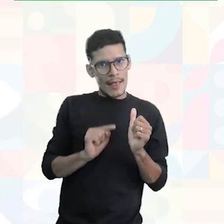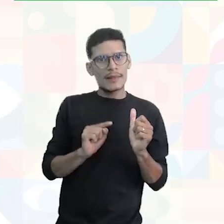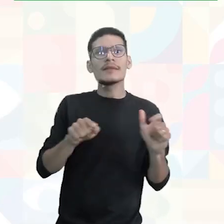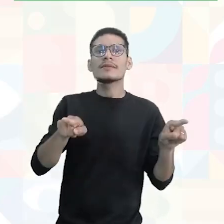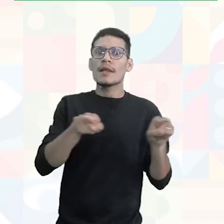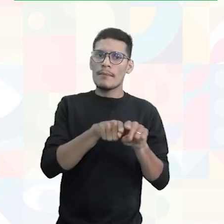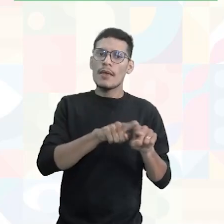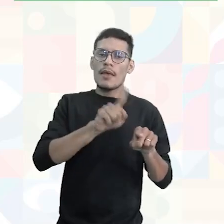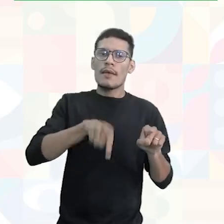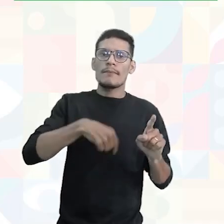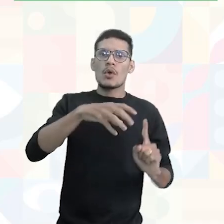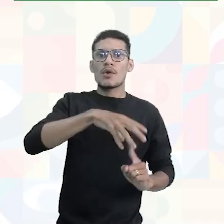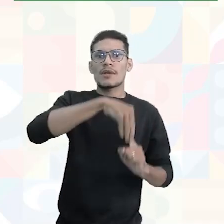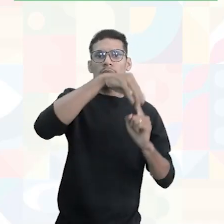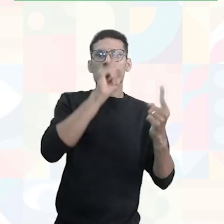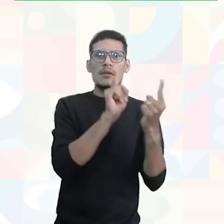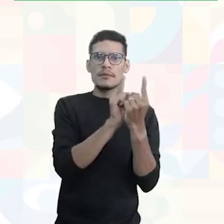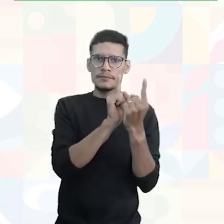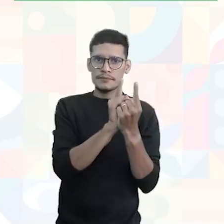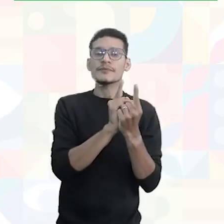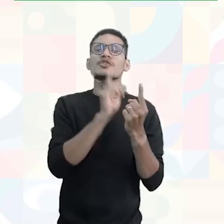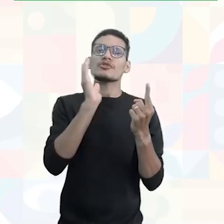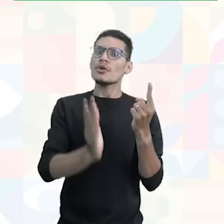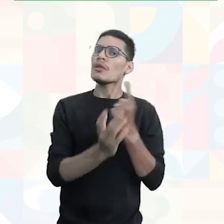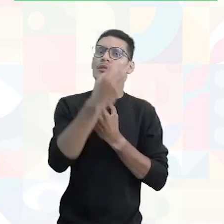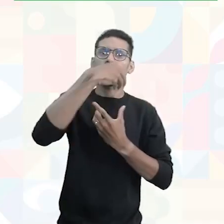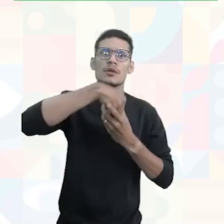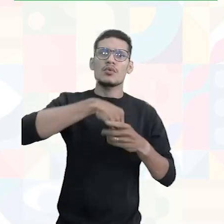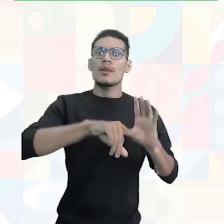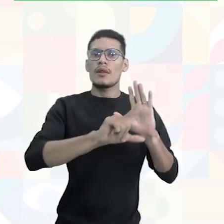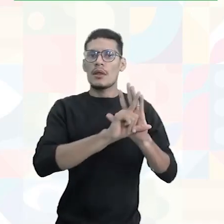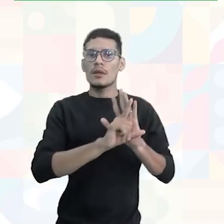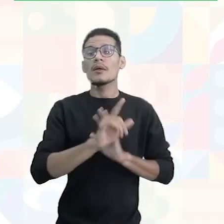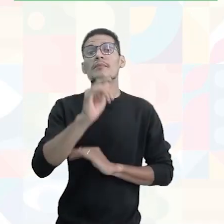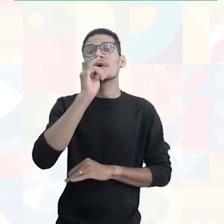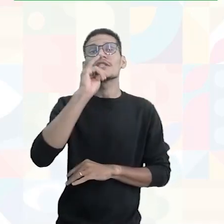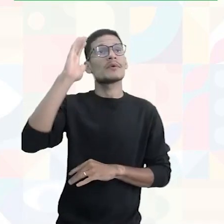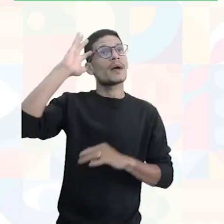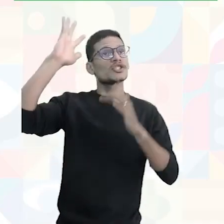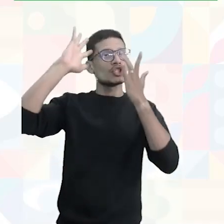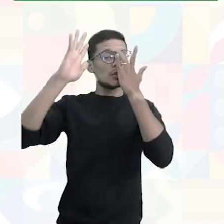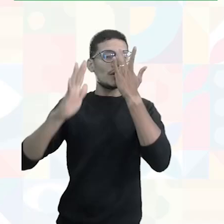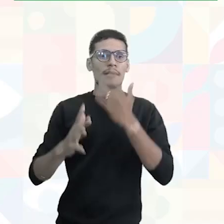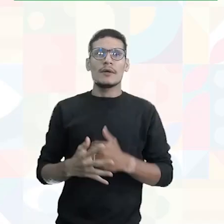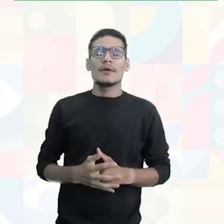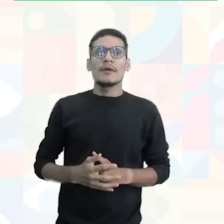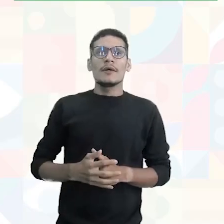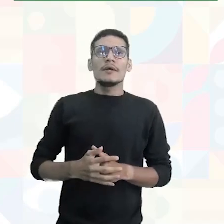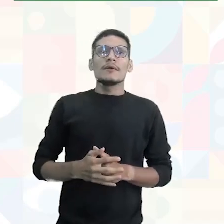com prioridade. Isso aí está inserido na lei. Então, vamos imaginar uma situação.